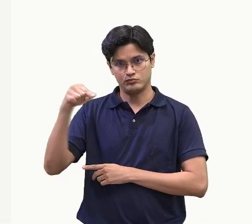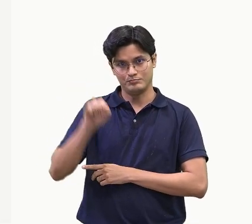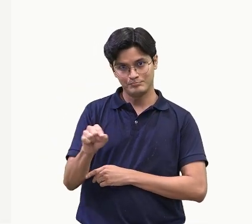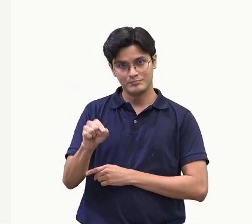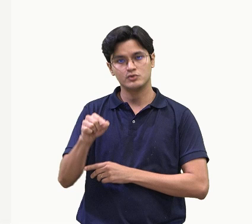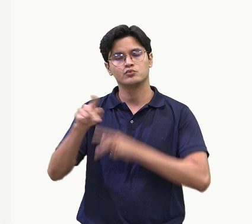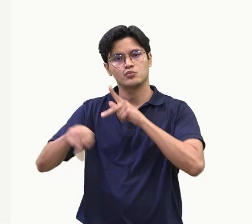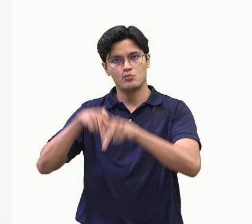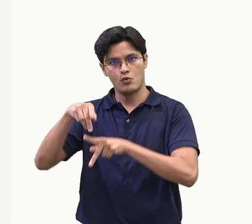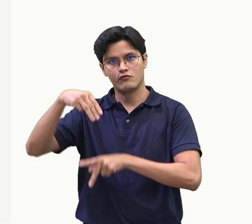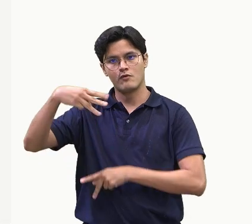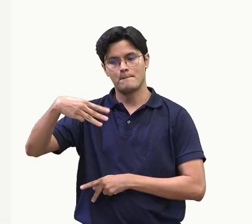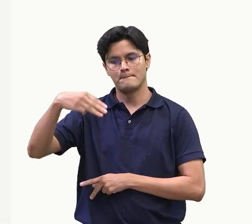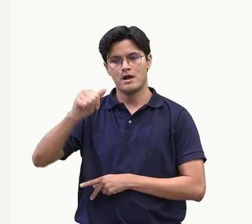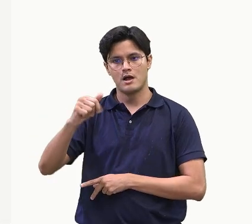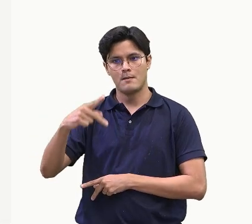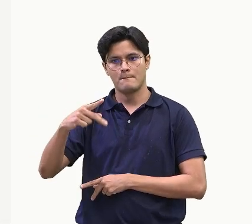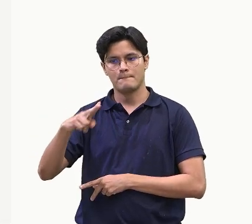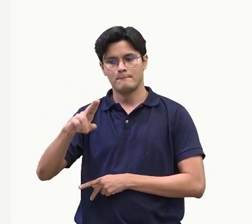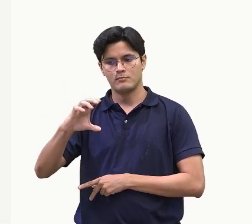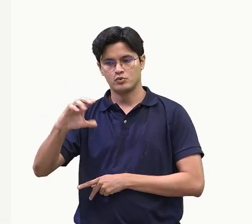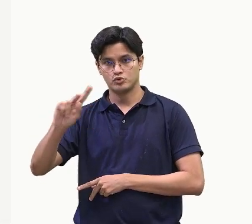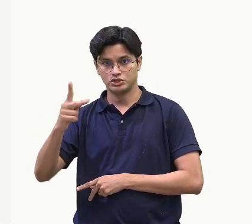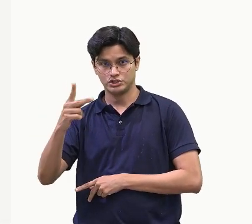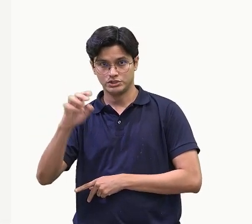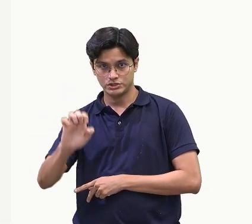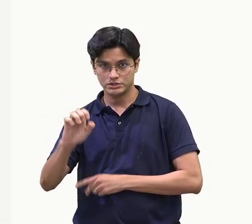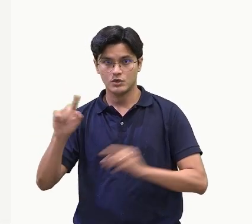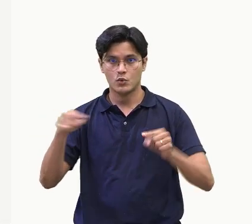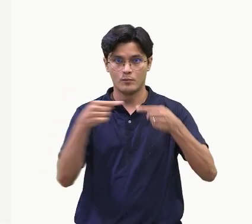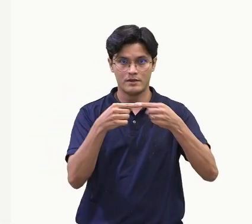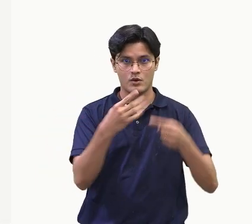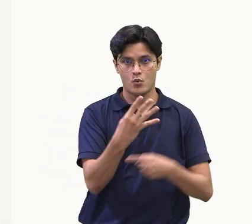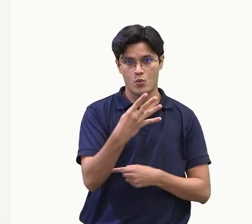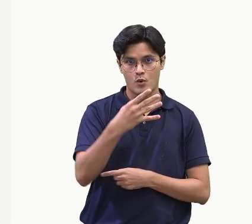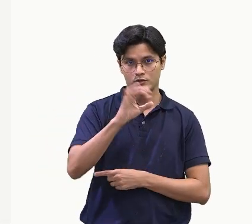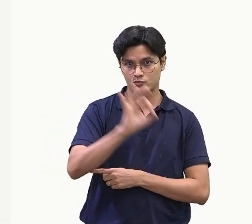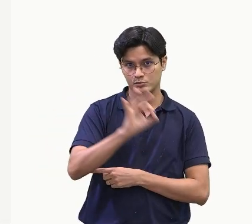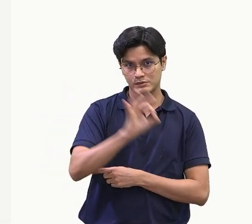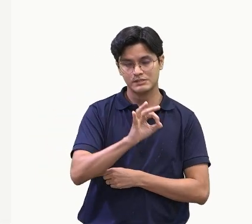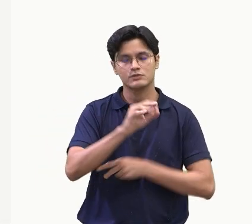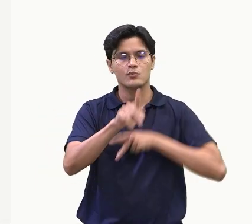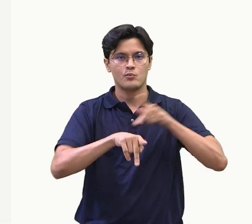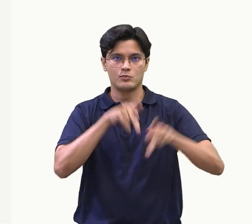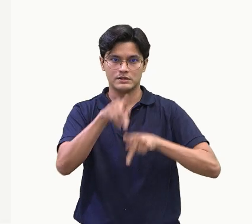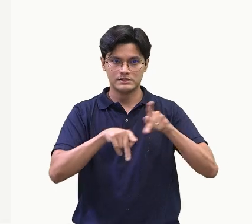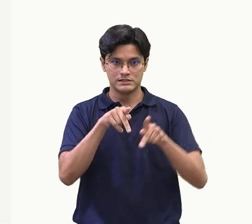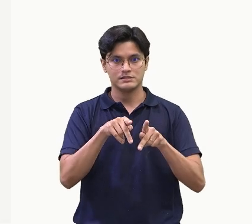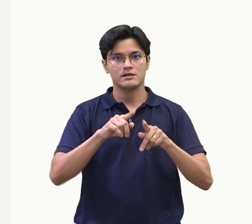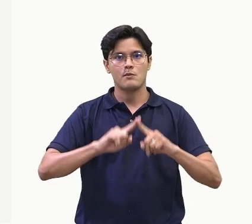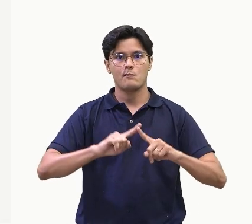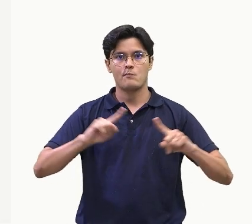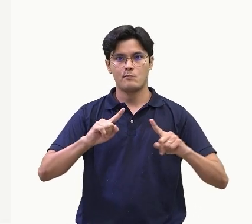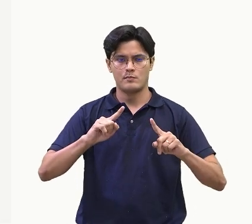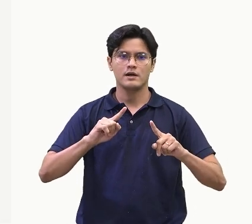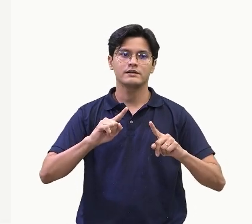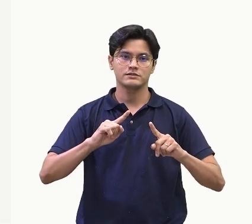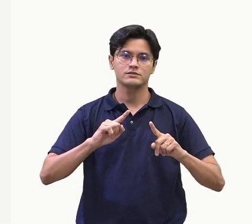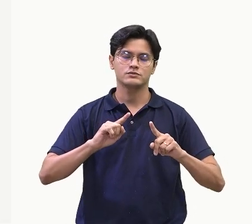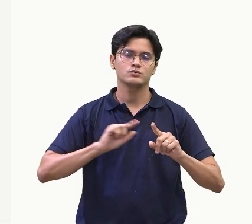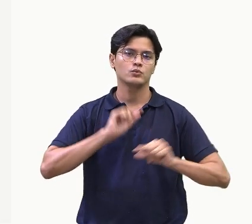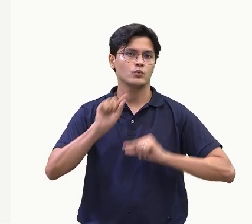o que corresponderia apenas a 4% da população. Essa população acabou, como eles